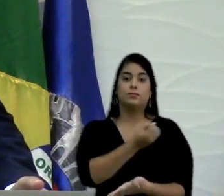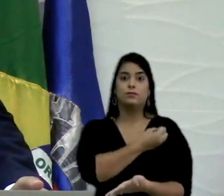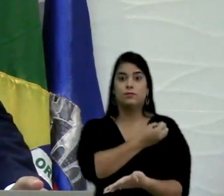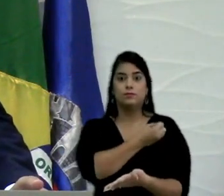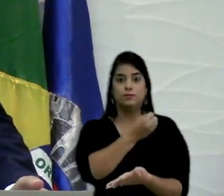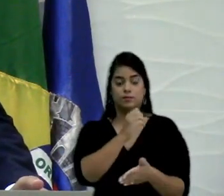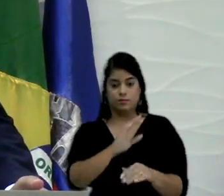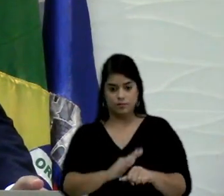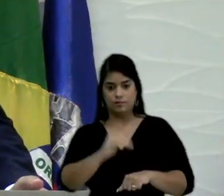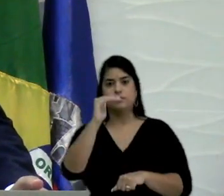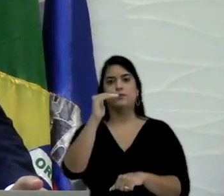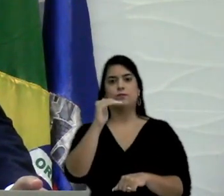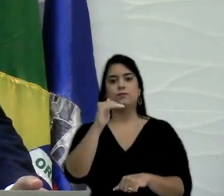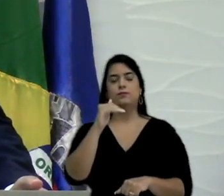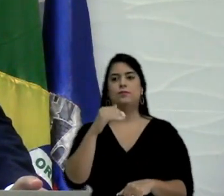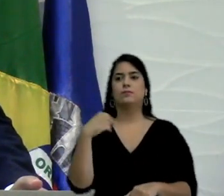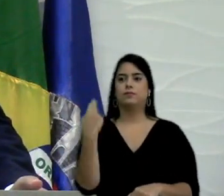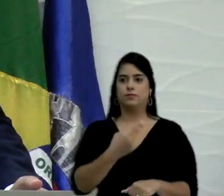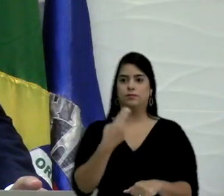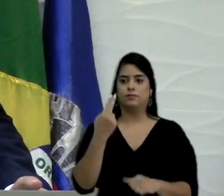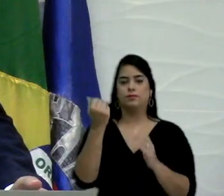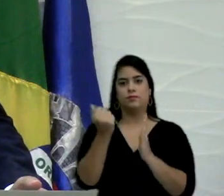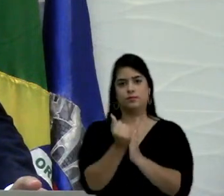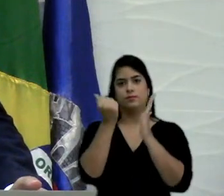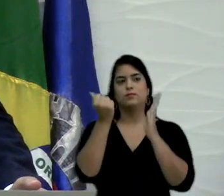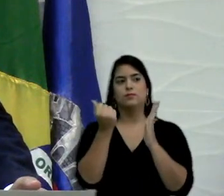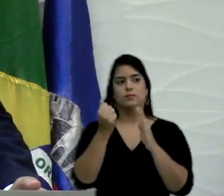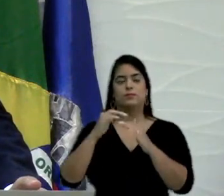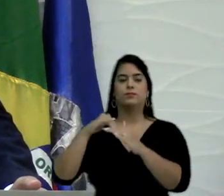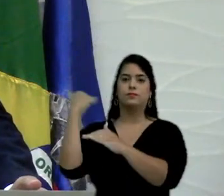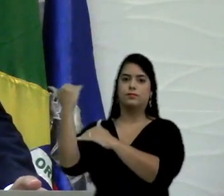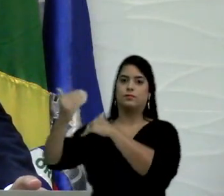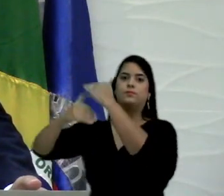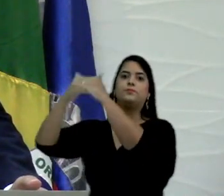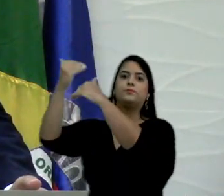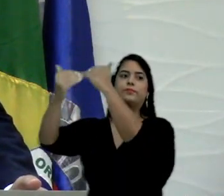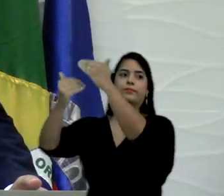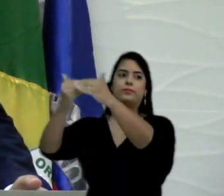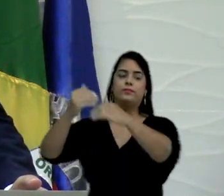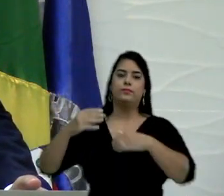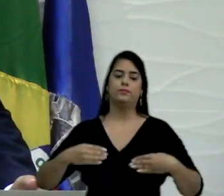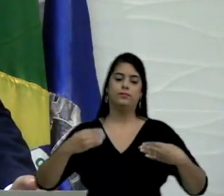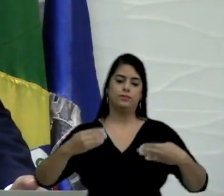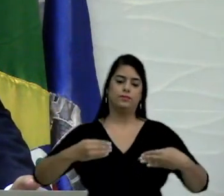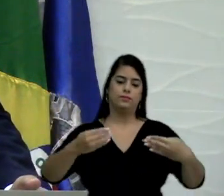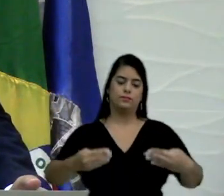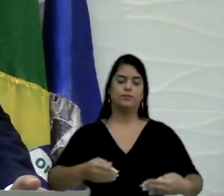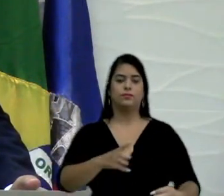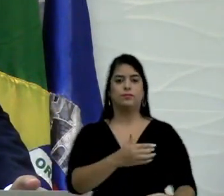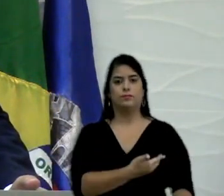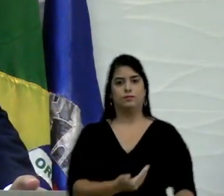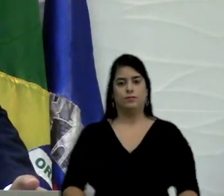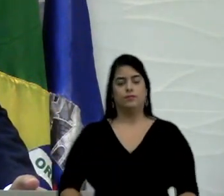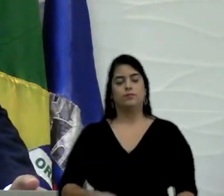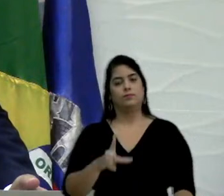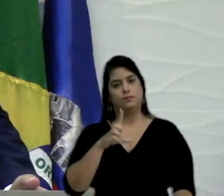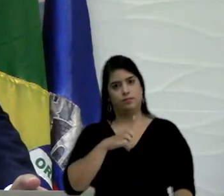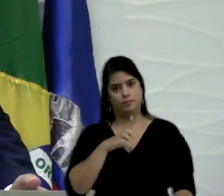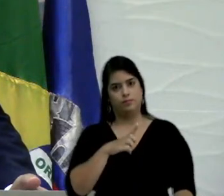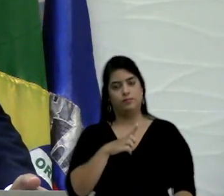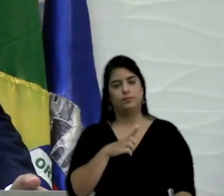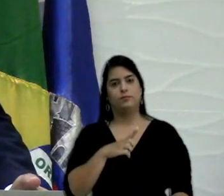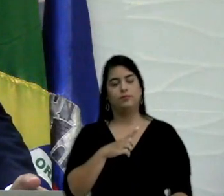dobrou e a gente registra né esse grande avanço já que o ministério público teve diante dessas questões com a